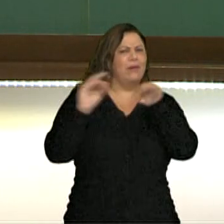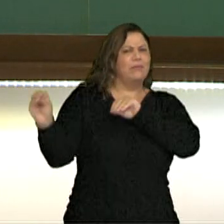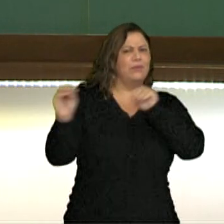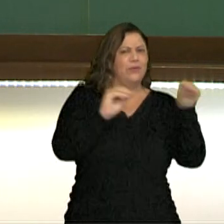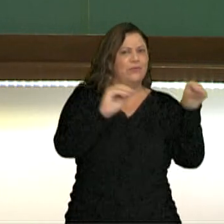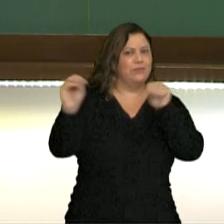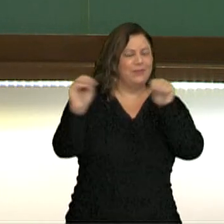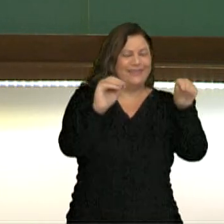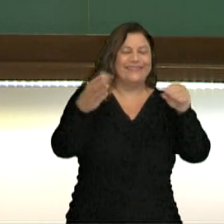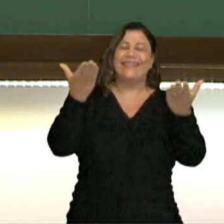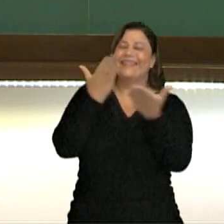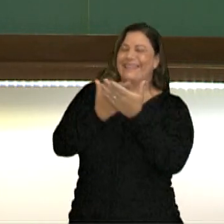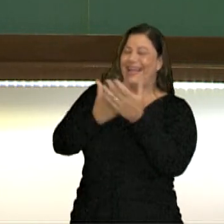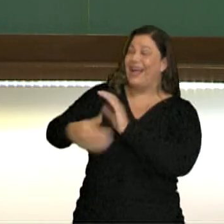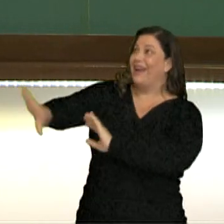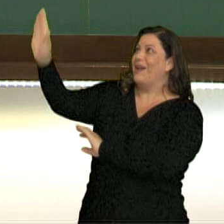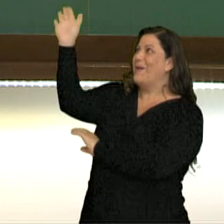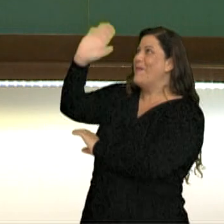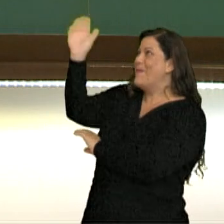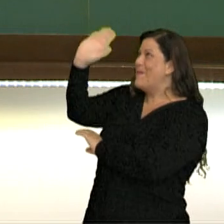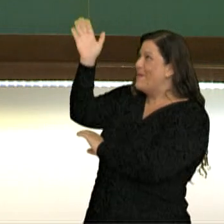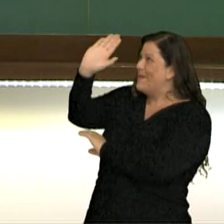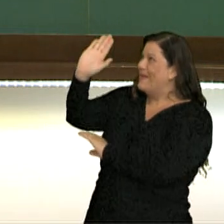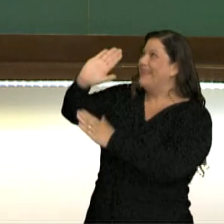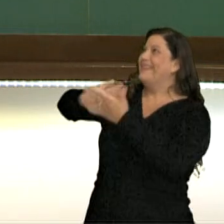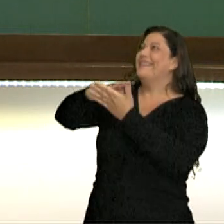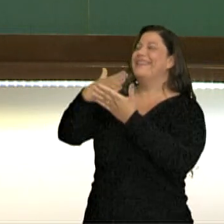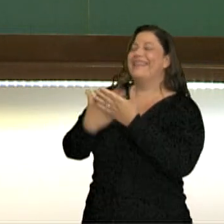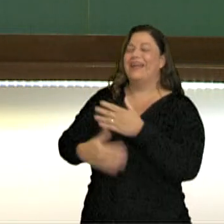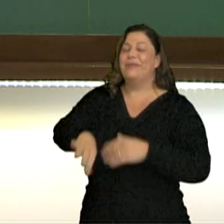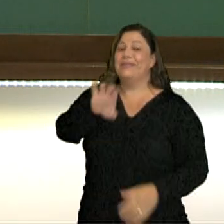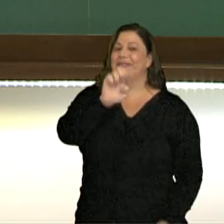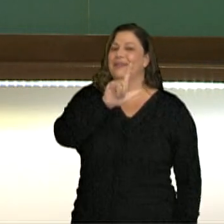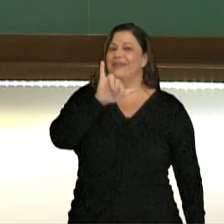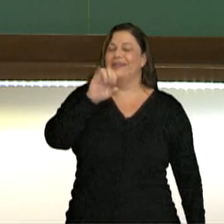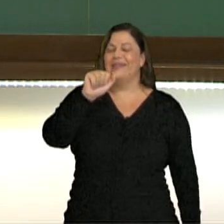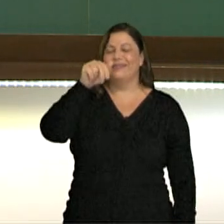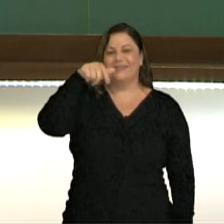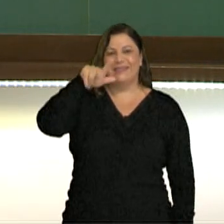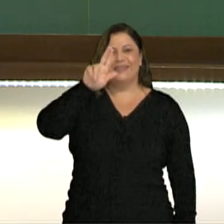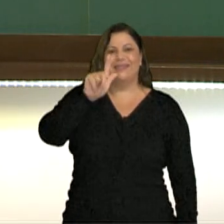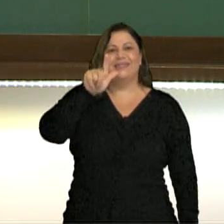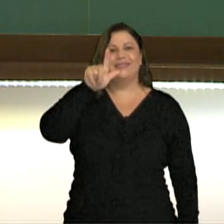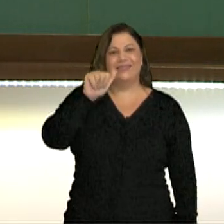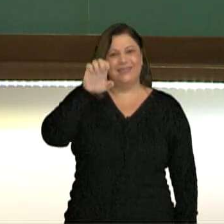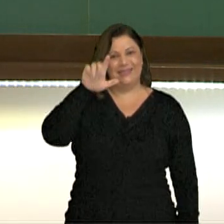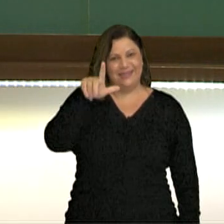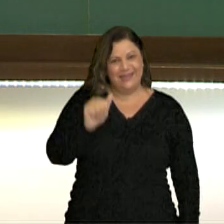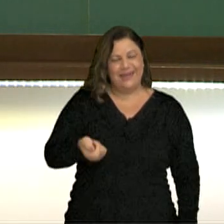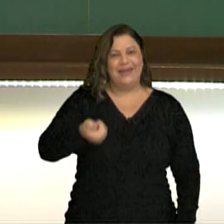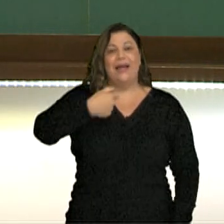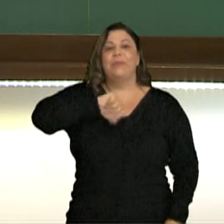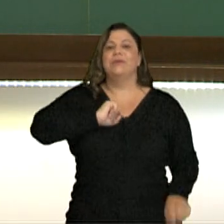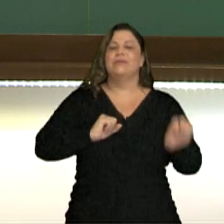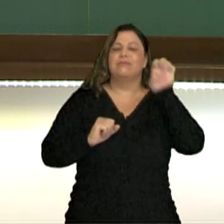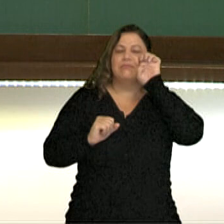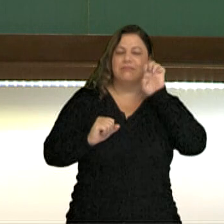aula comigo está a Elisângela. Oi, Elisângela, seja bem-vinda! Então, é isso aí. Vamos lá, me